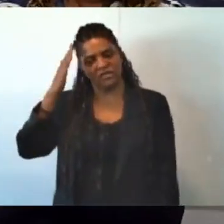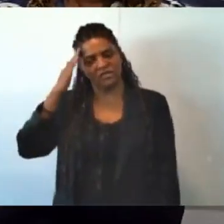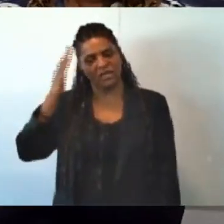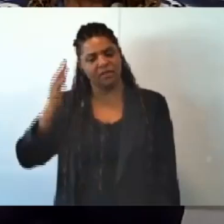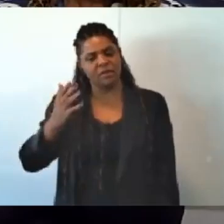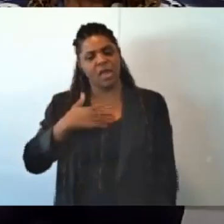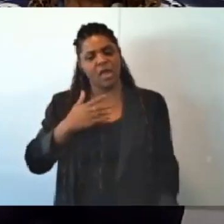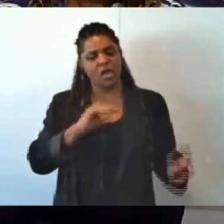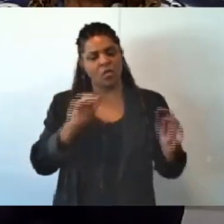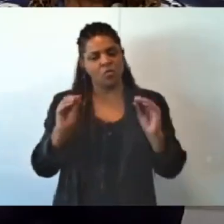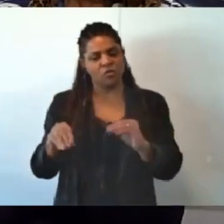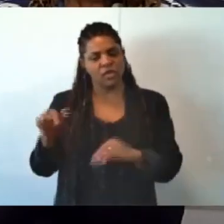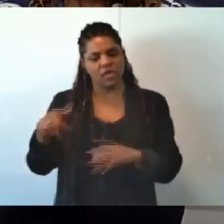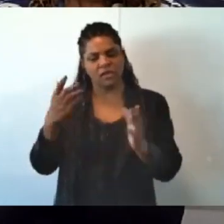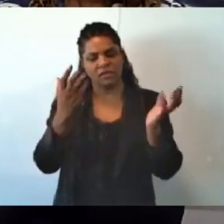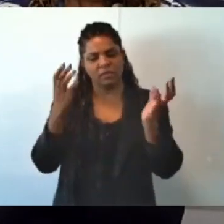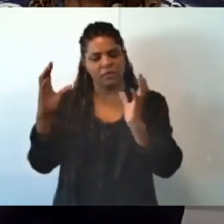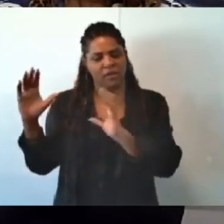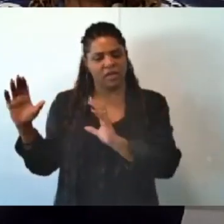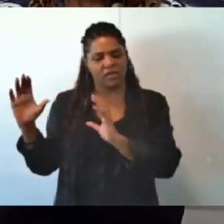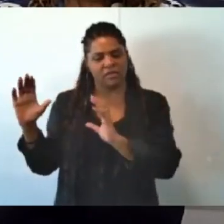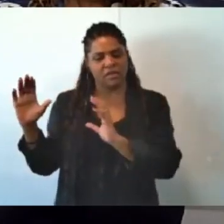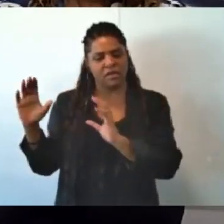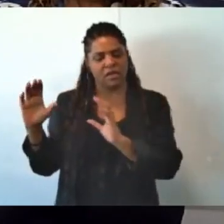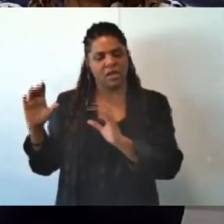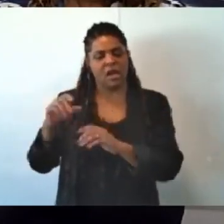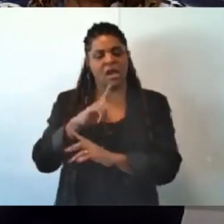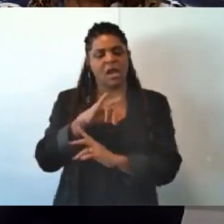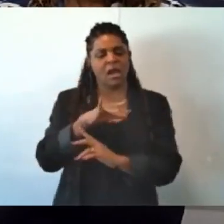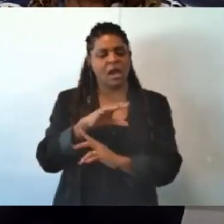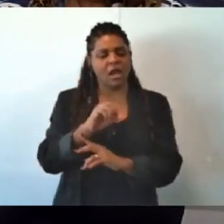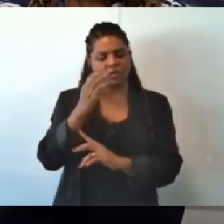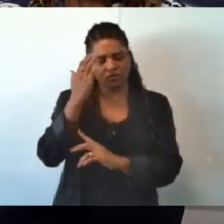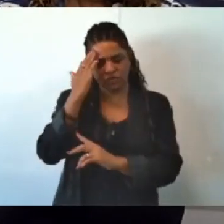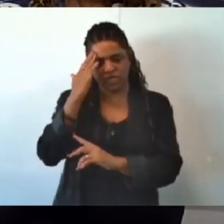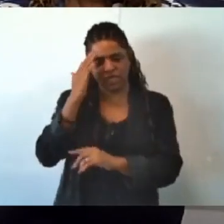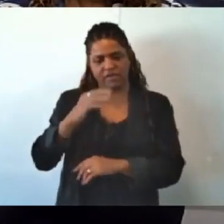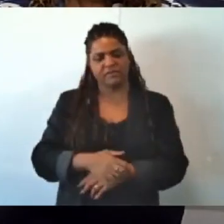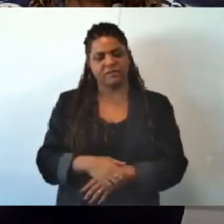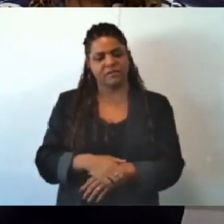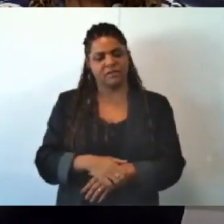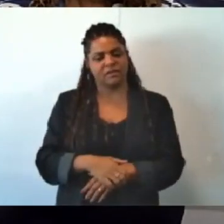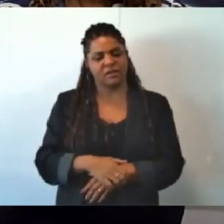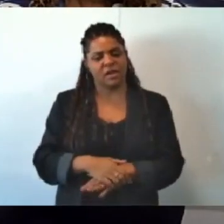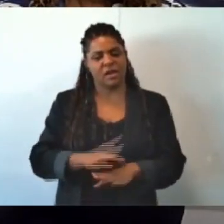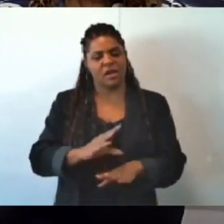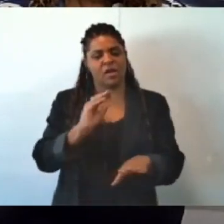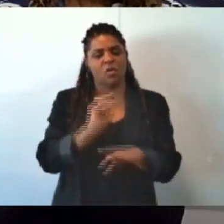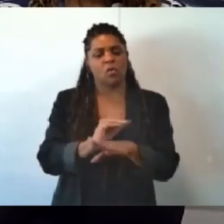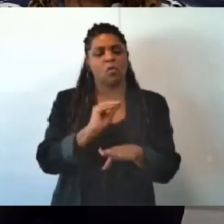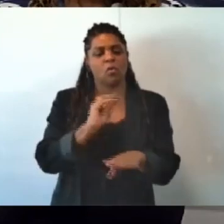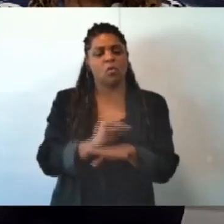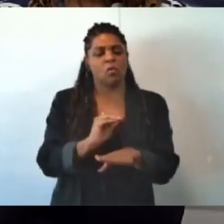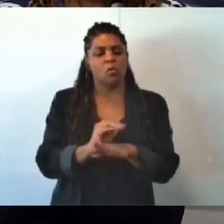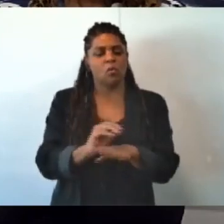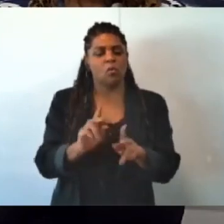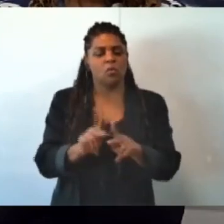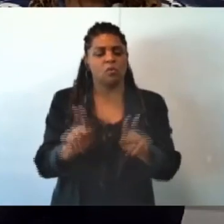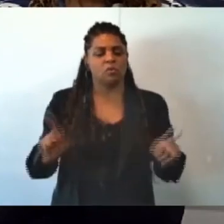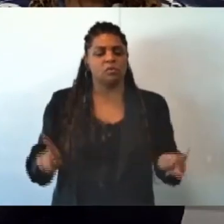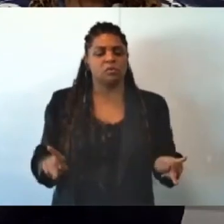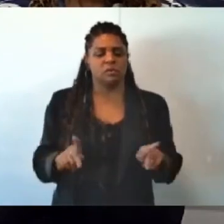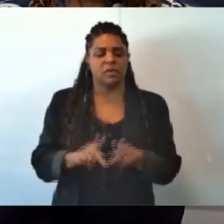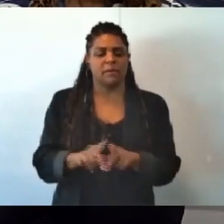na Silva Jardim. O Cássio sabe. Tomo conta de uma das praças importantes da Assis